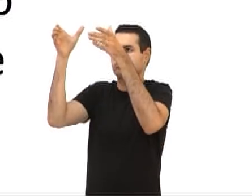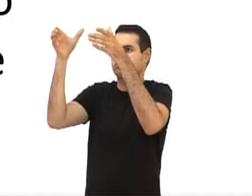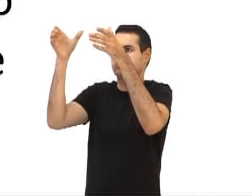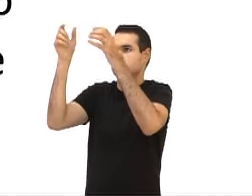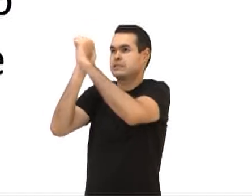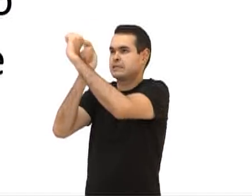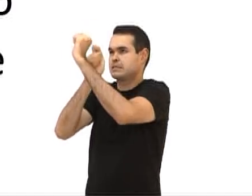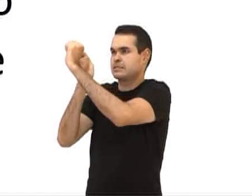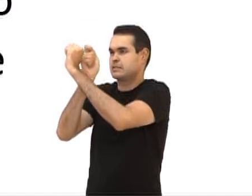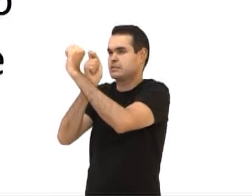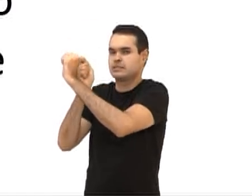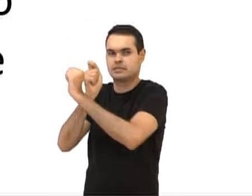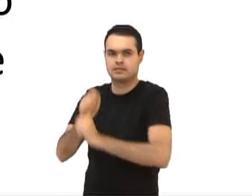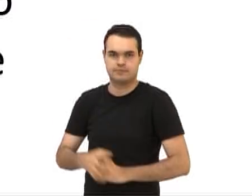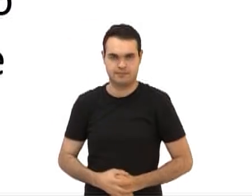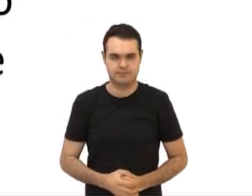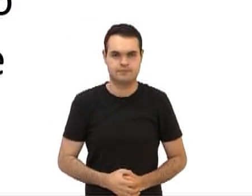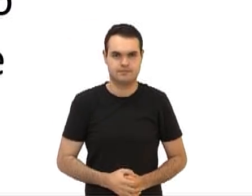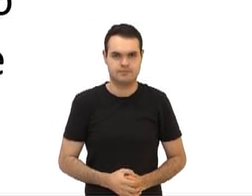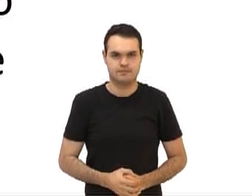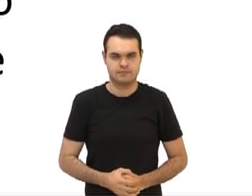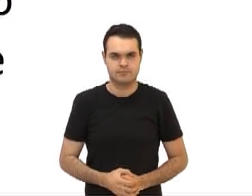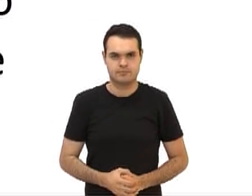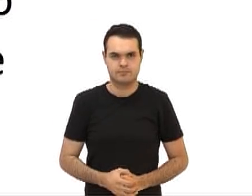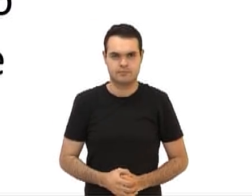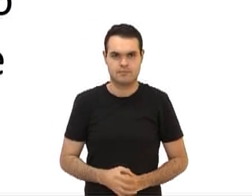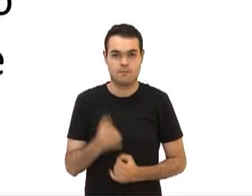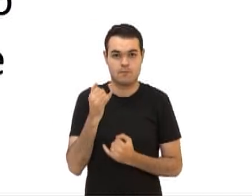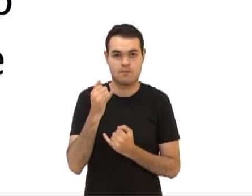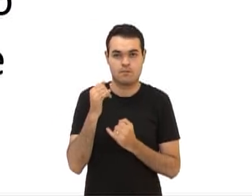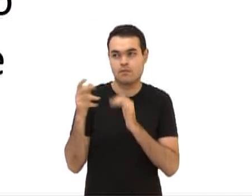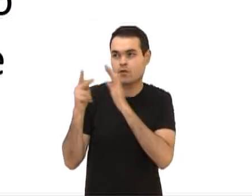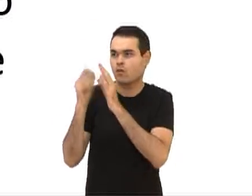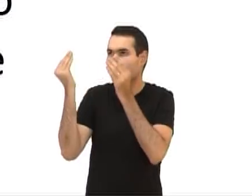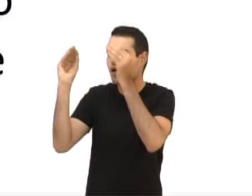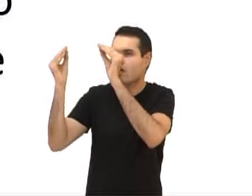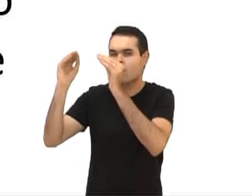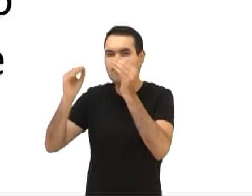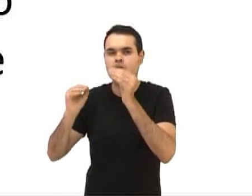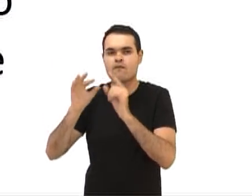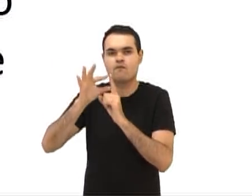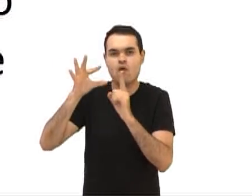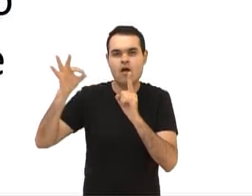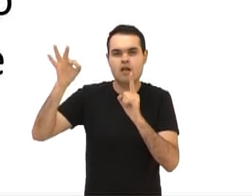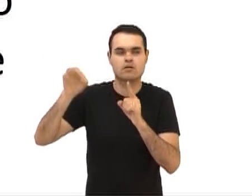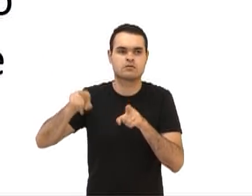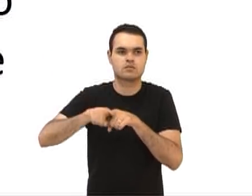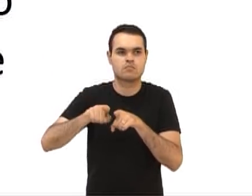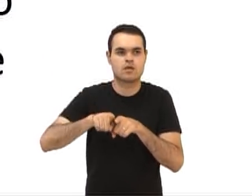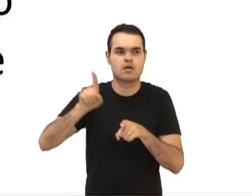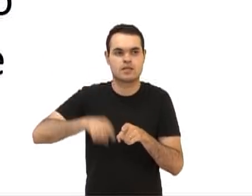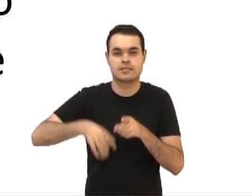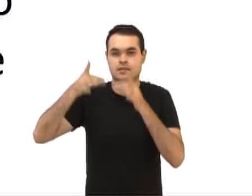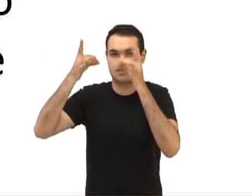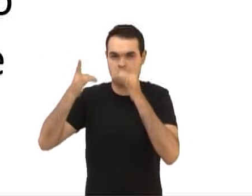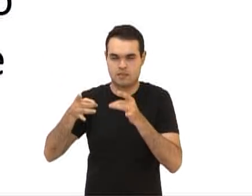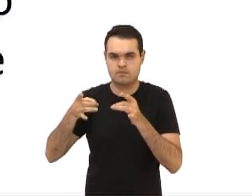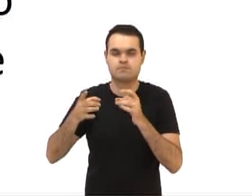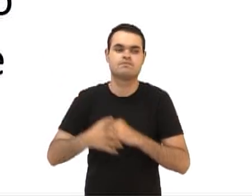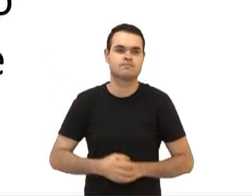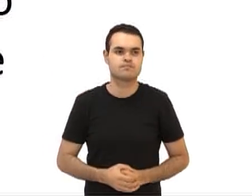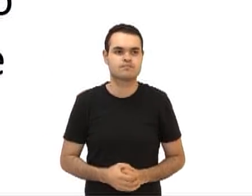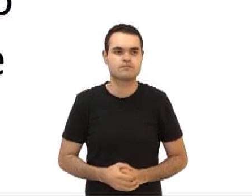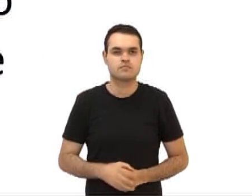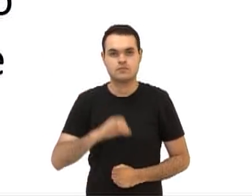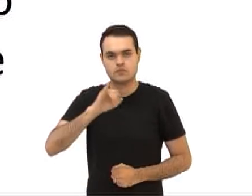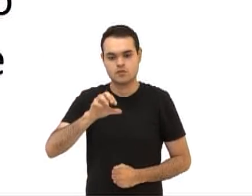aqui, tá? Eram decorados com folhas. Tá? No dórico tinha pouco detalhe e transmitia a firmeza. E